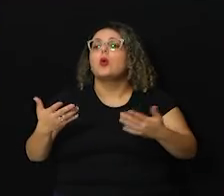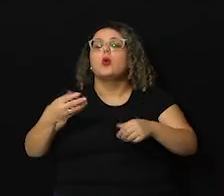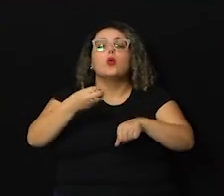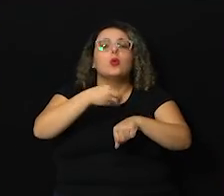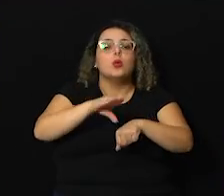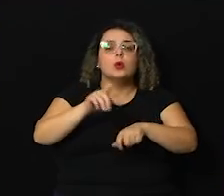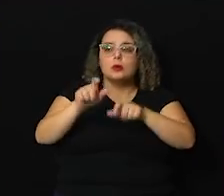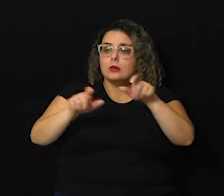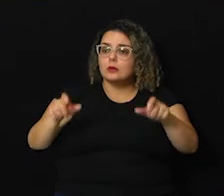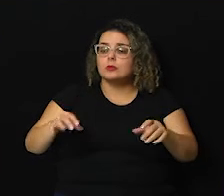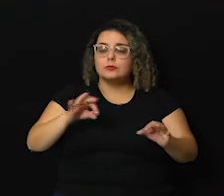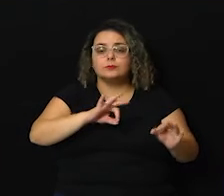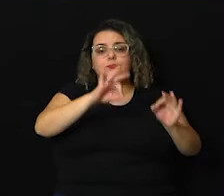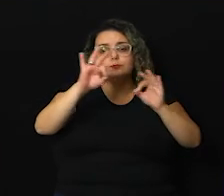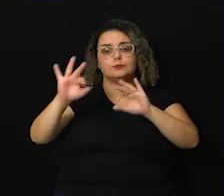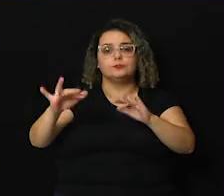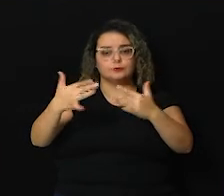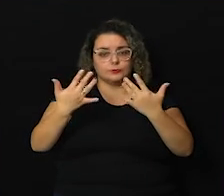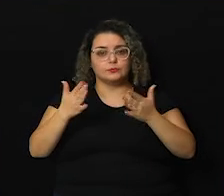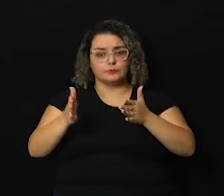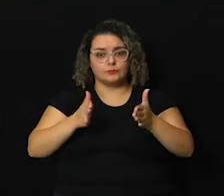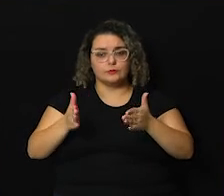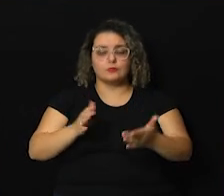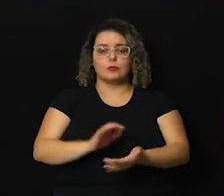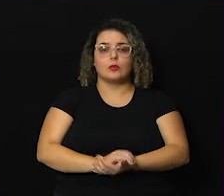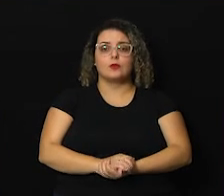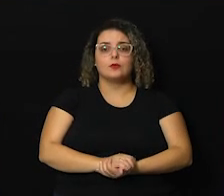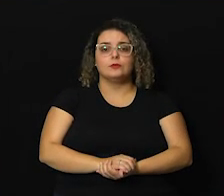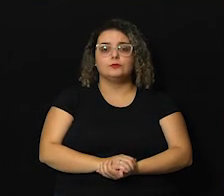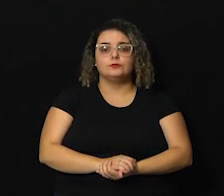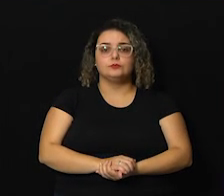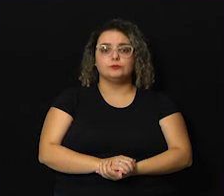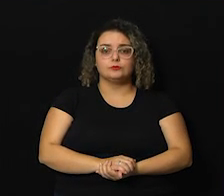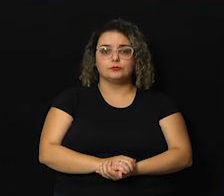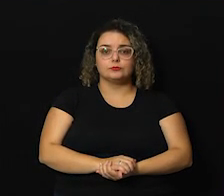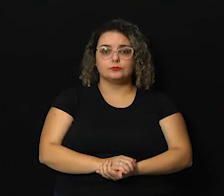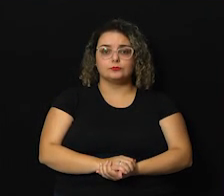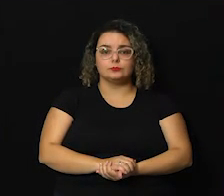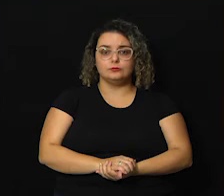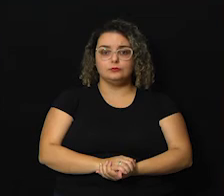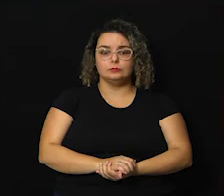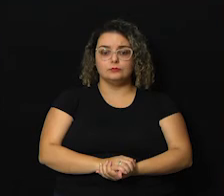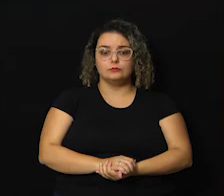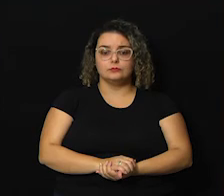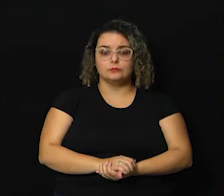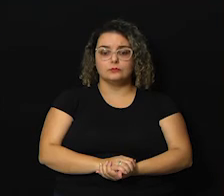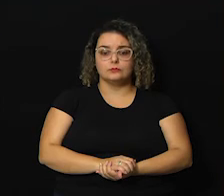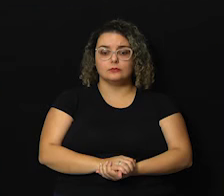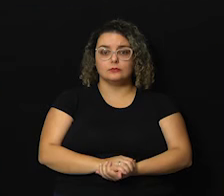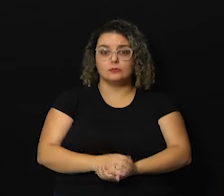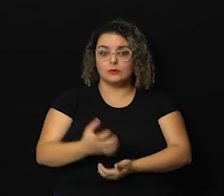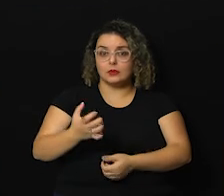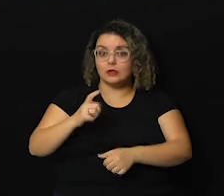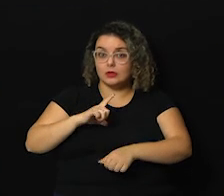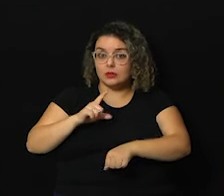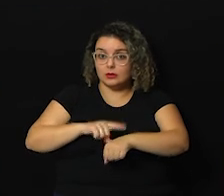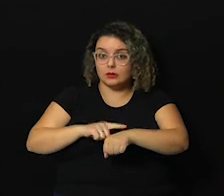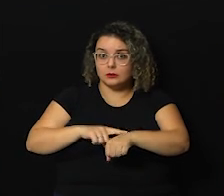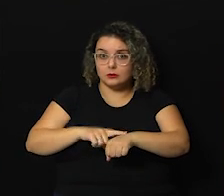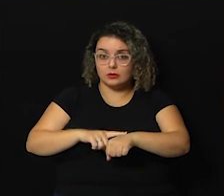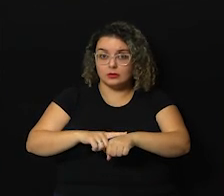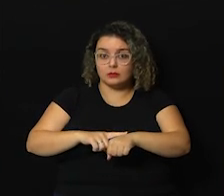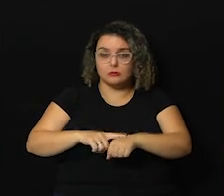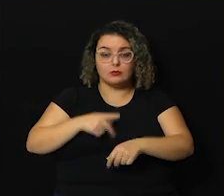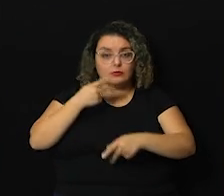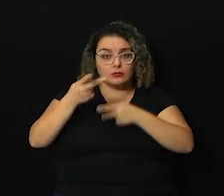recado que o senhor deixa para quem está assistindo a gente nesse momento? Eu queria ter tempo, mas acho que é demais, de repetir o